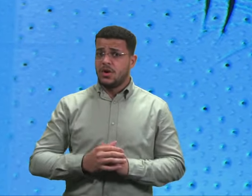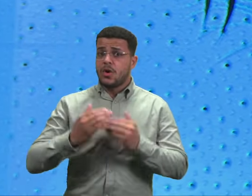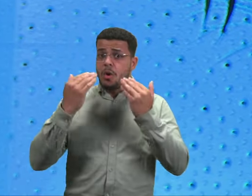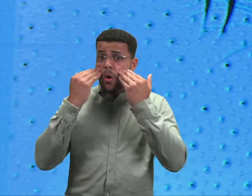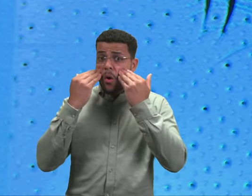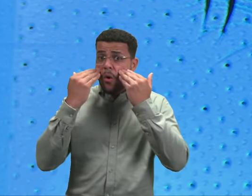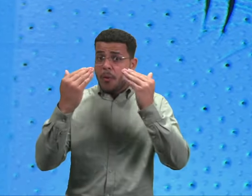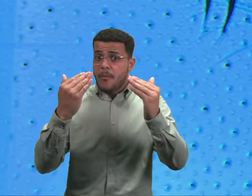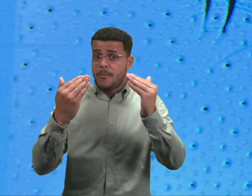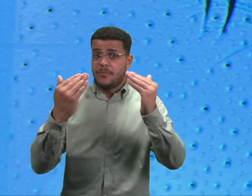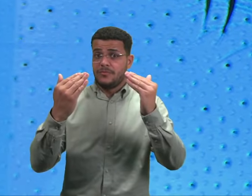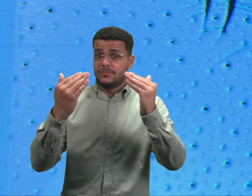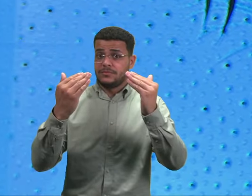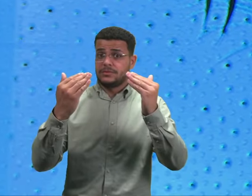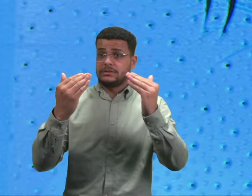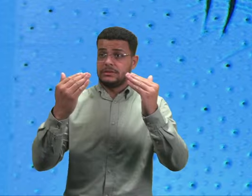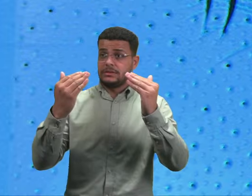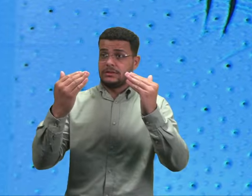Mostra-nos o Pai e isto